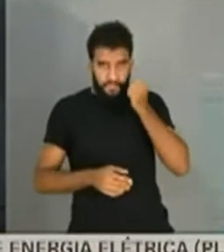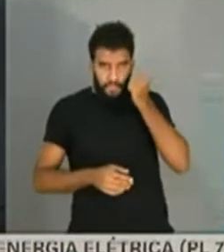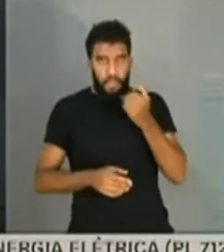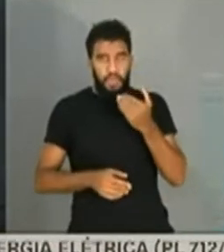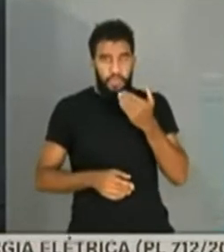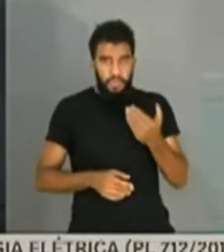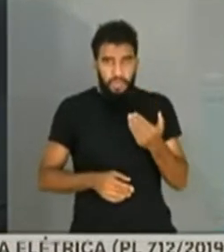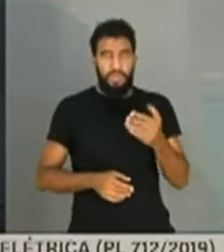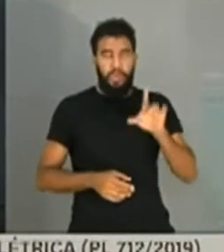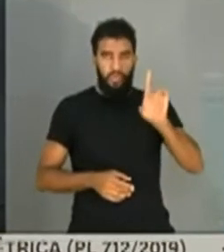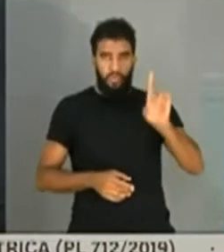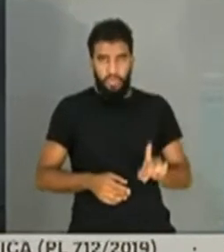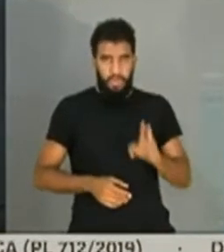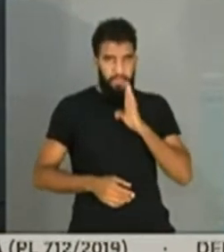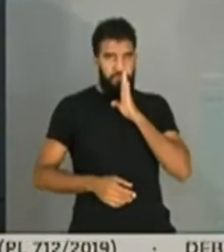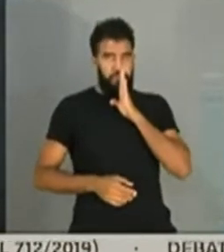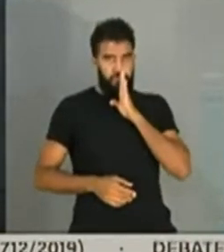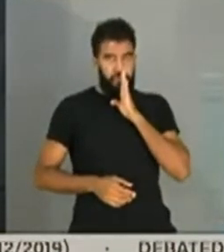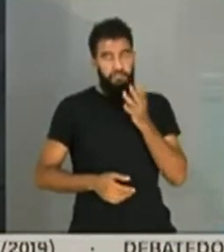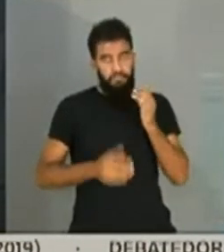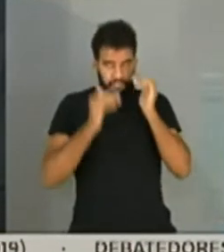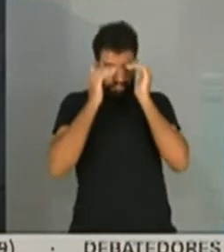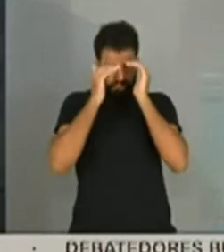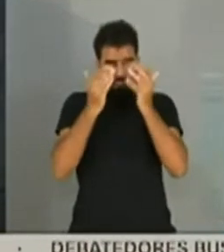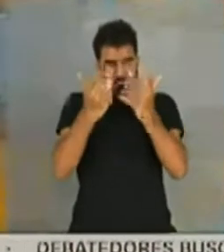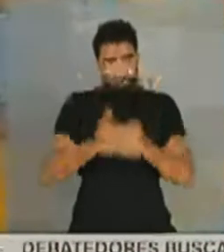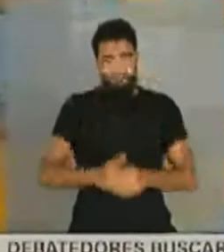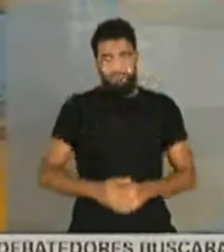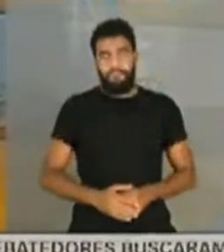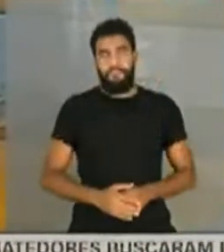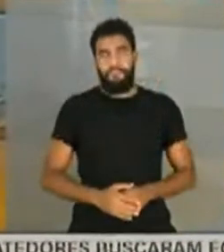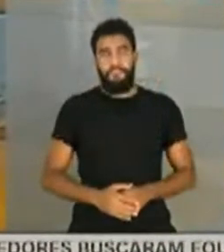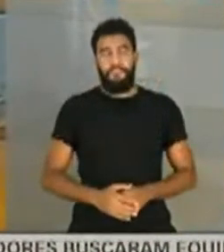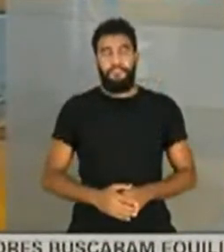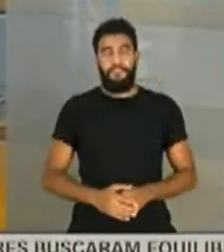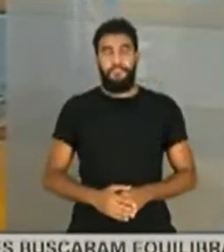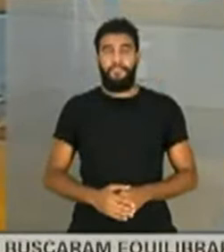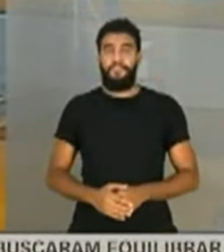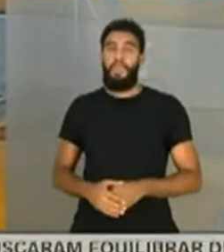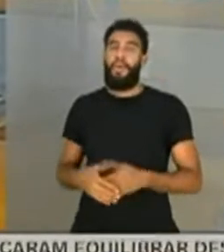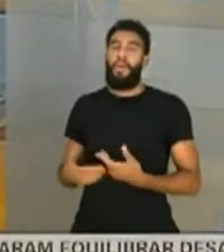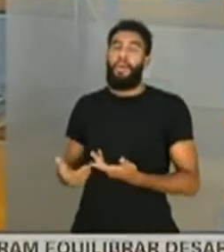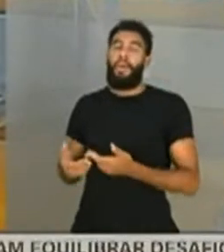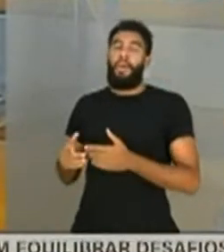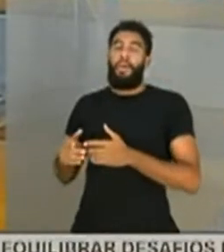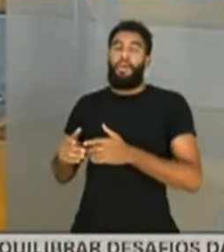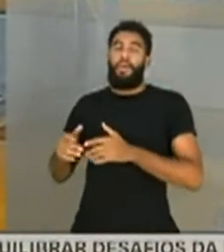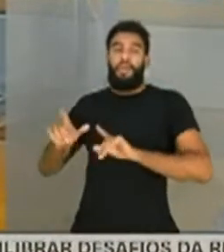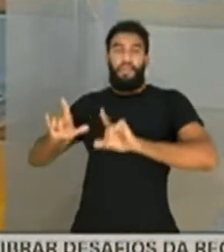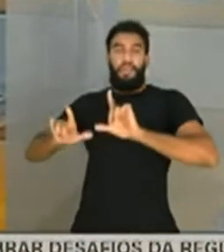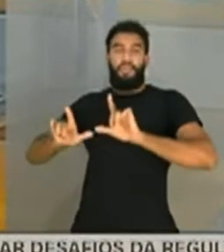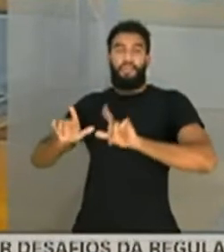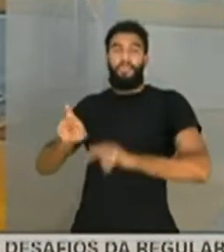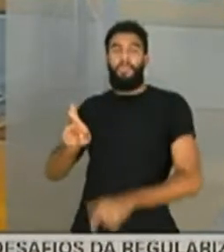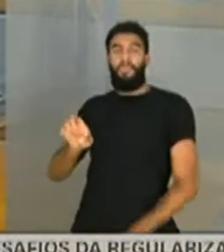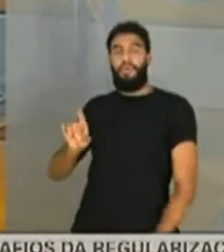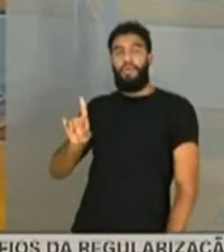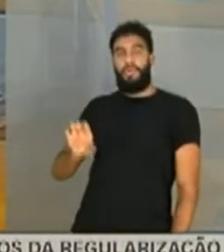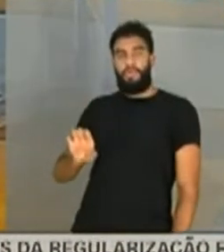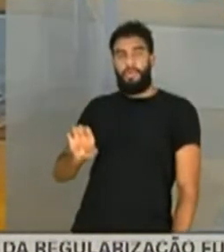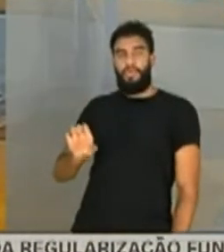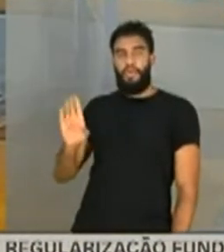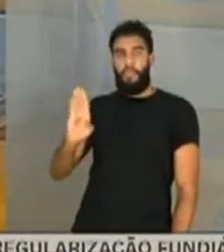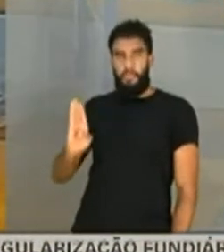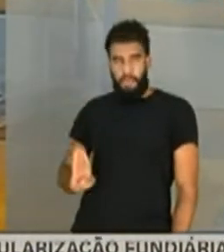pedir para exercer o direito de silêncio, com todo o respeito, senhor. A Rede Brasil de Televisão, que é uma das suas empresas, não é